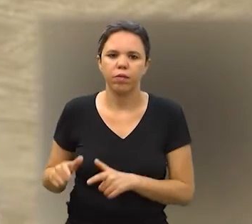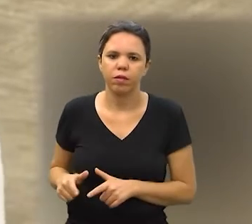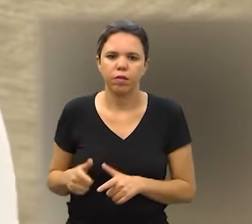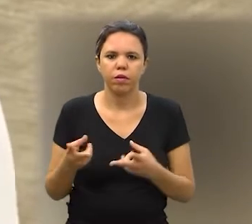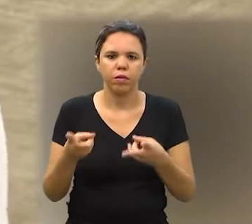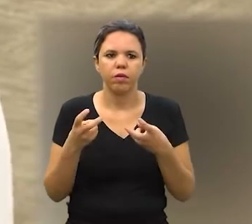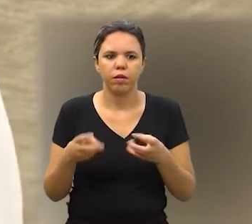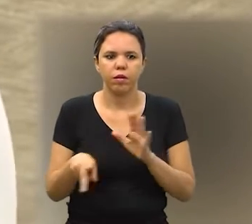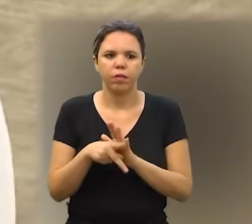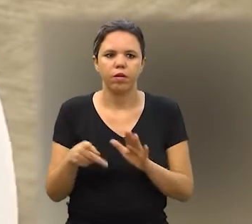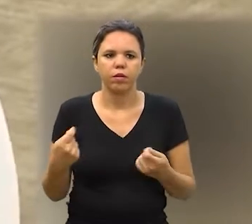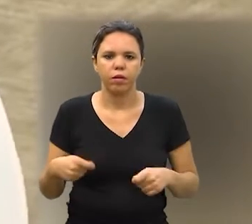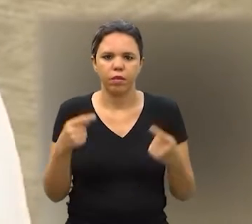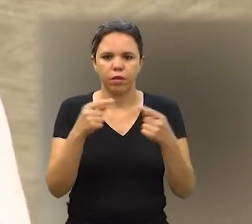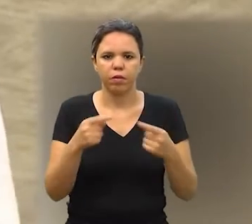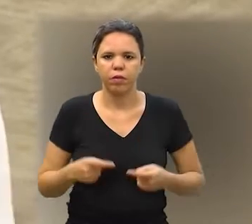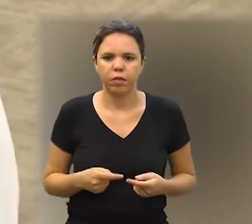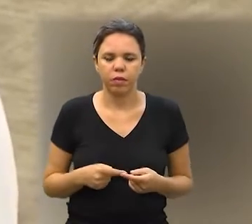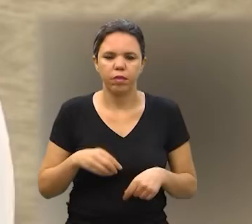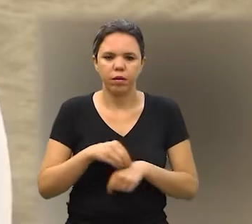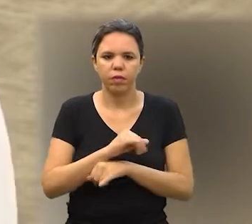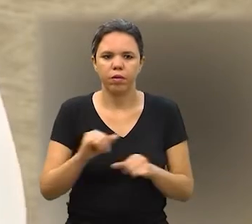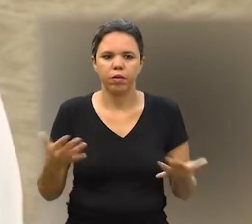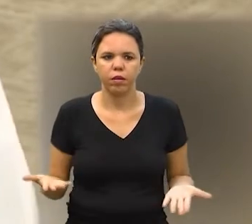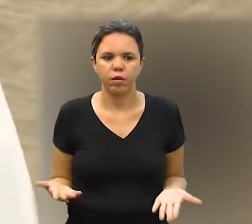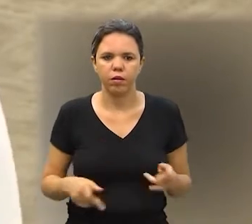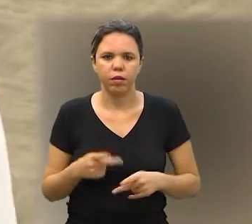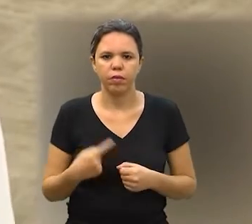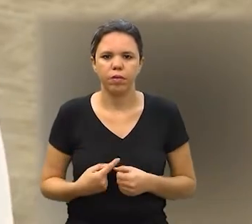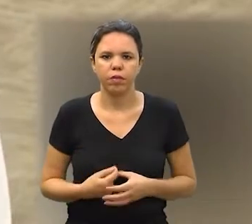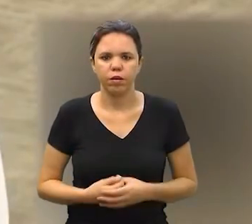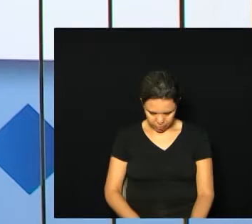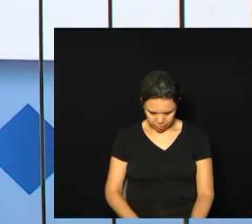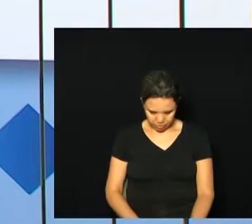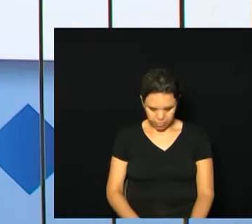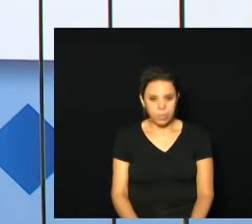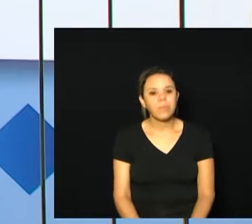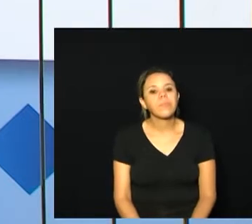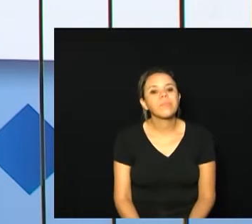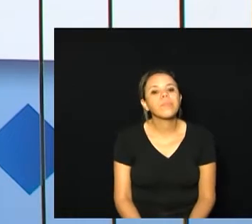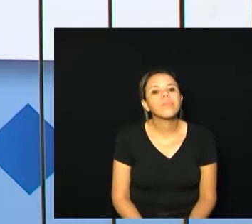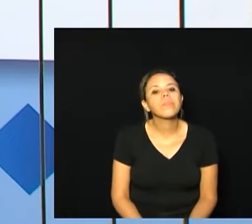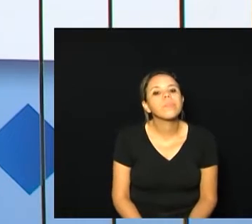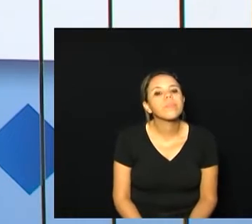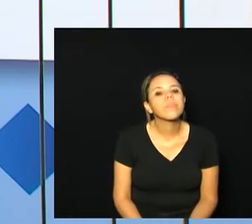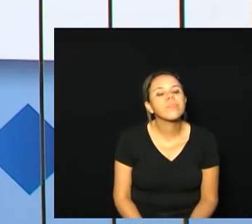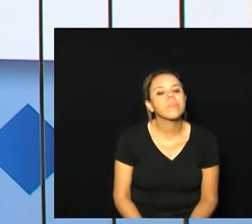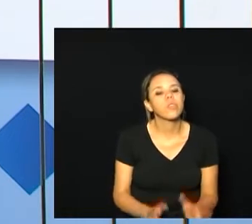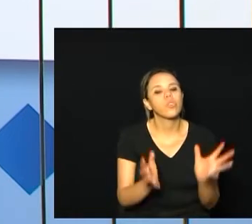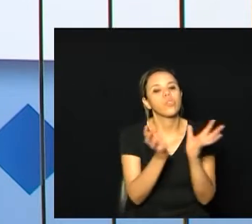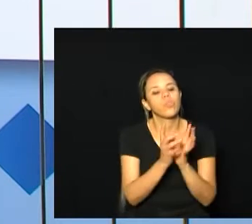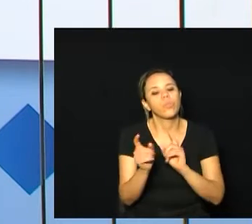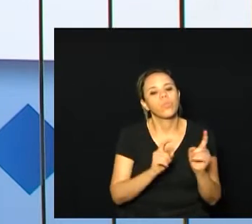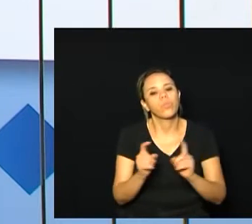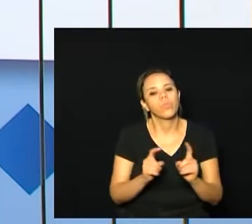territórios enxergam suas próprias necessidades e também trazer isso para o nosso plano municipal. E outra comissão que